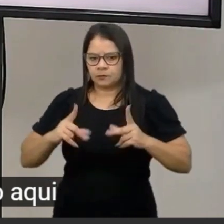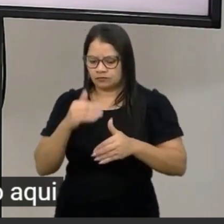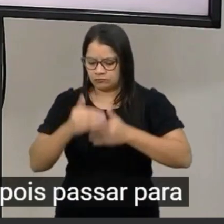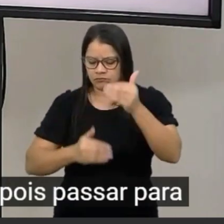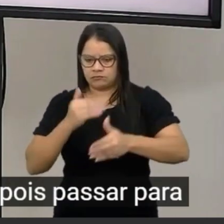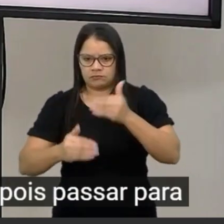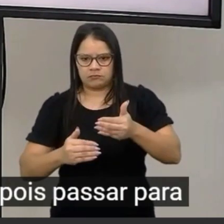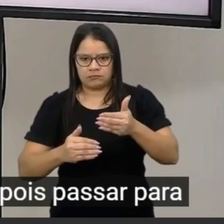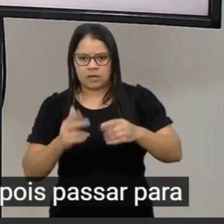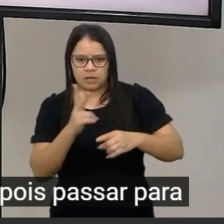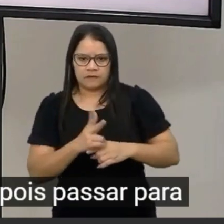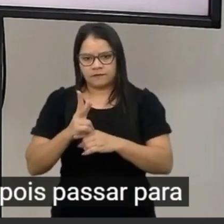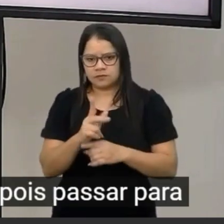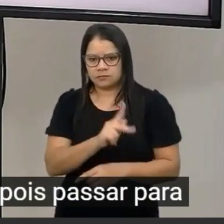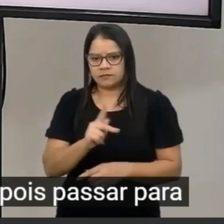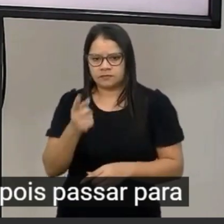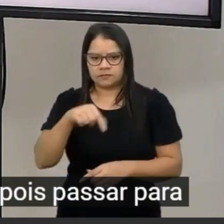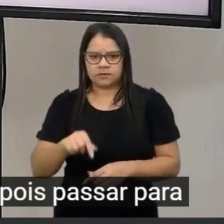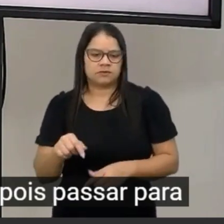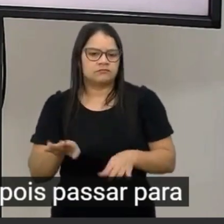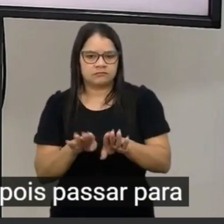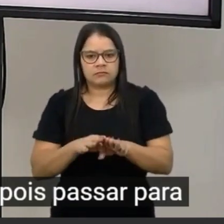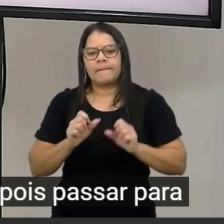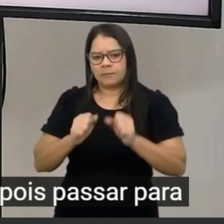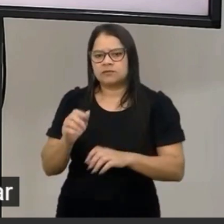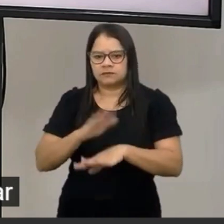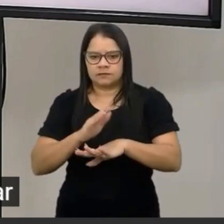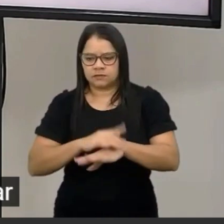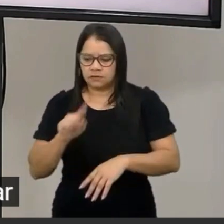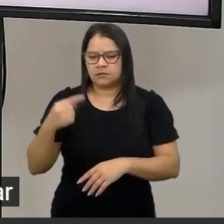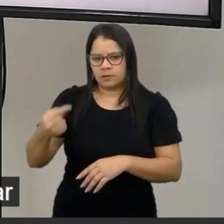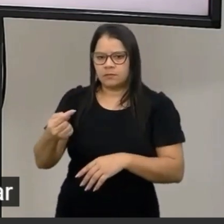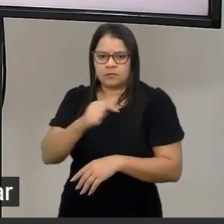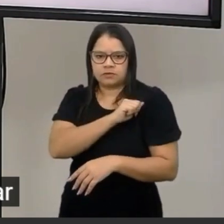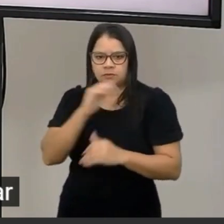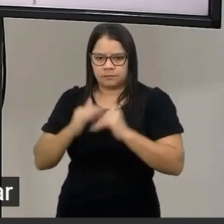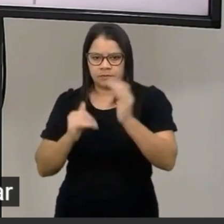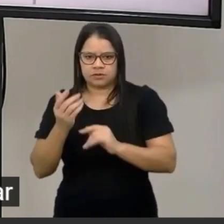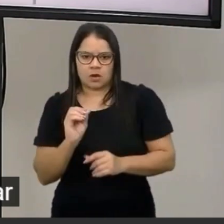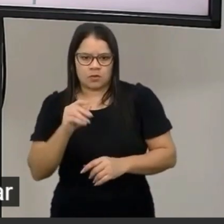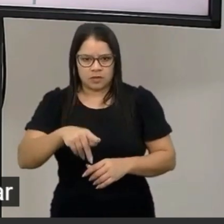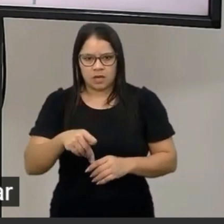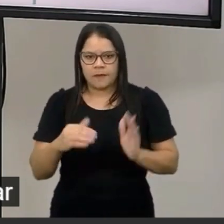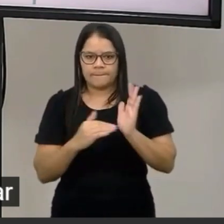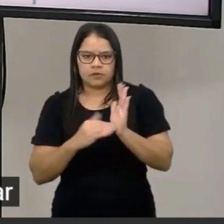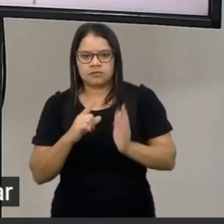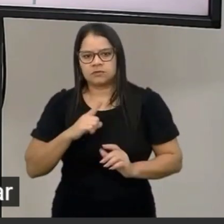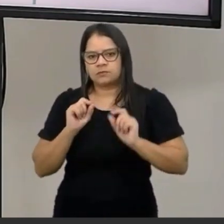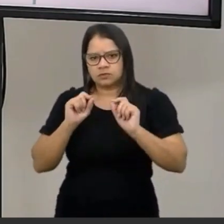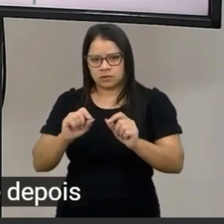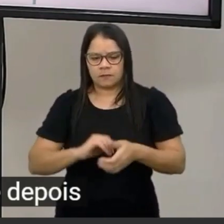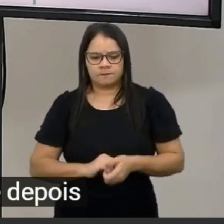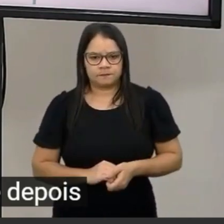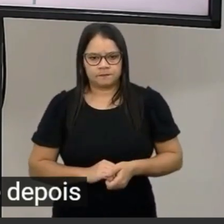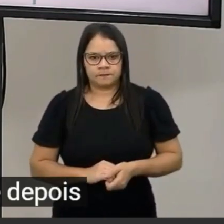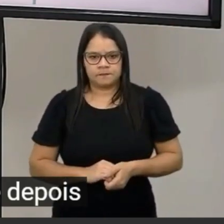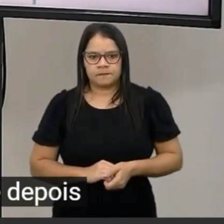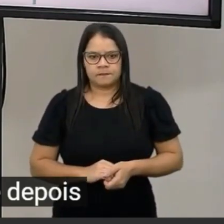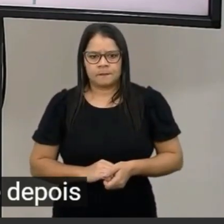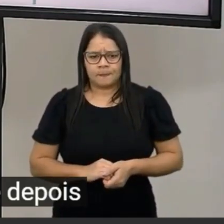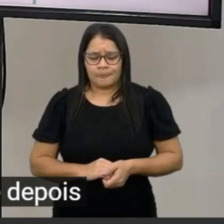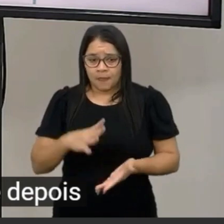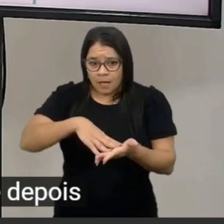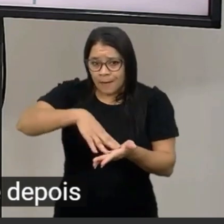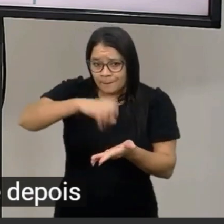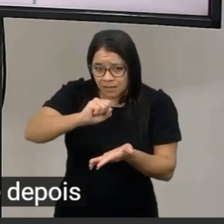tem todo o passo a passo aqui em vídeo, professor, para que você também possa fazer, para depois passar para esses estudantes, ok? E por último, aí a gente vai entrar para